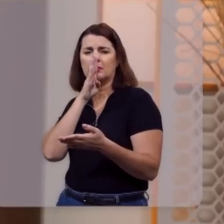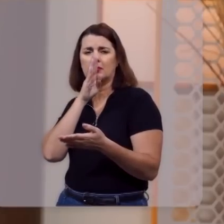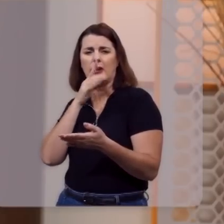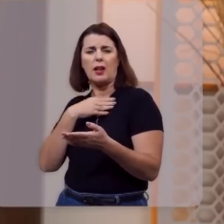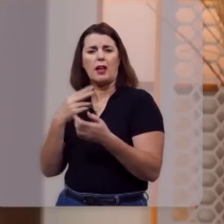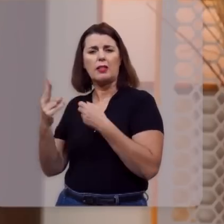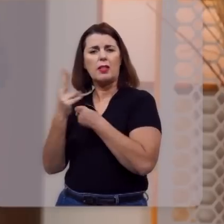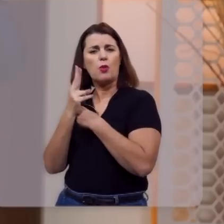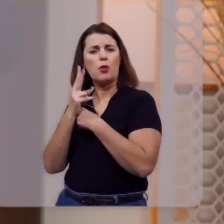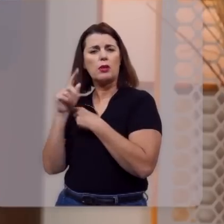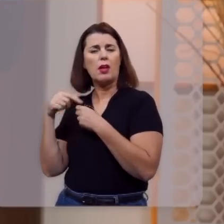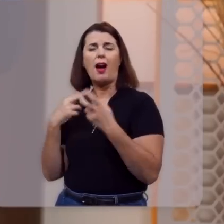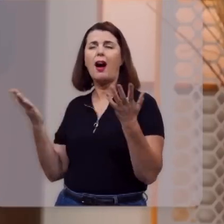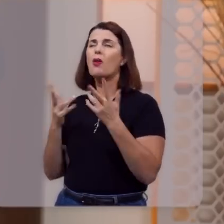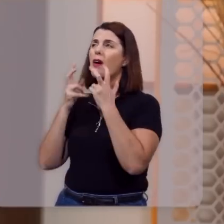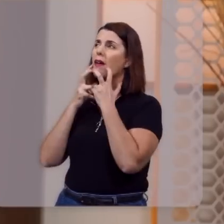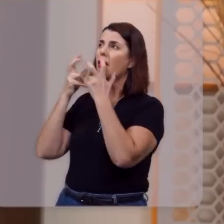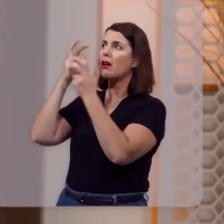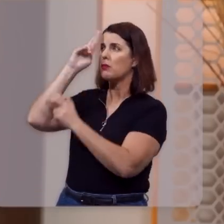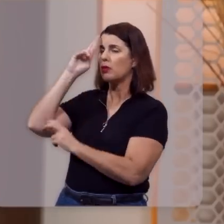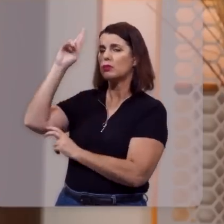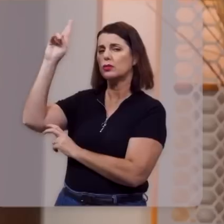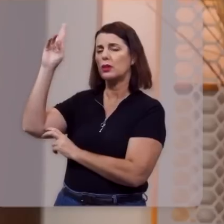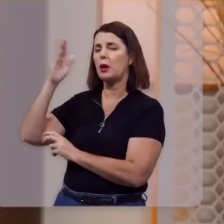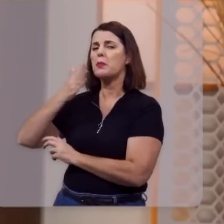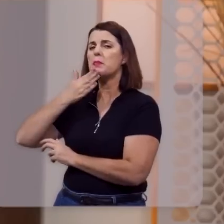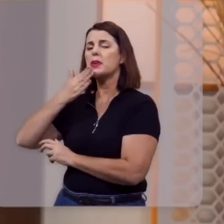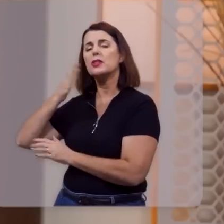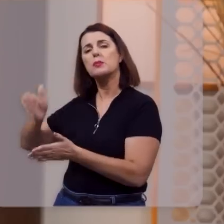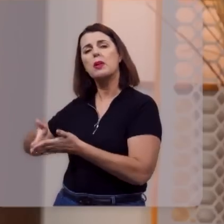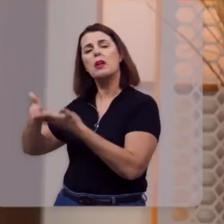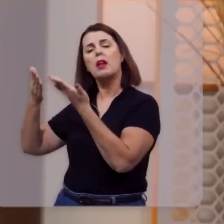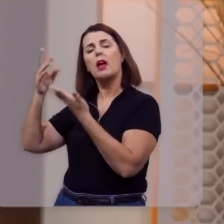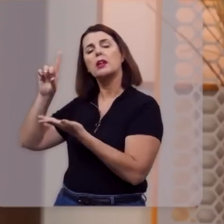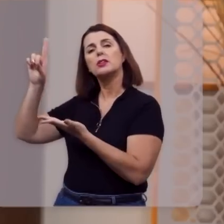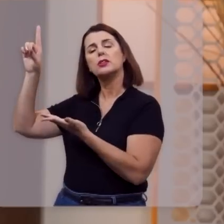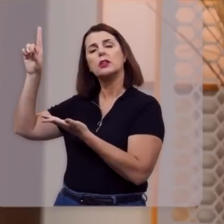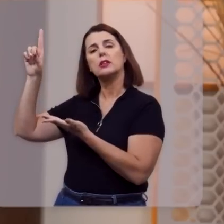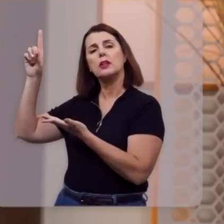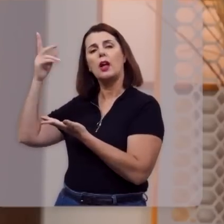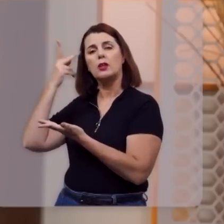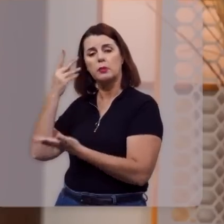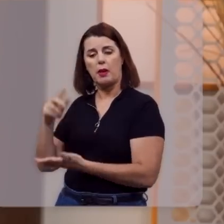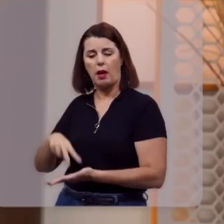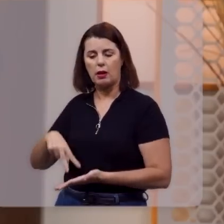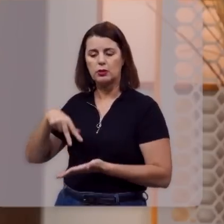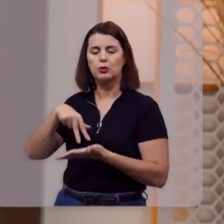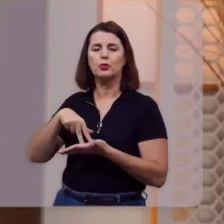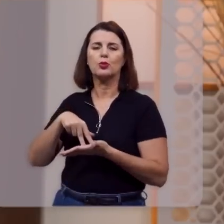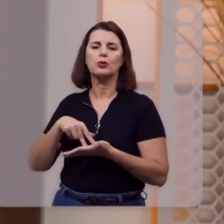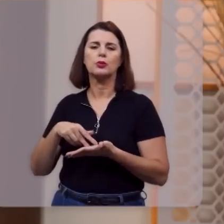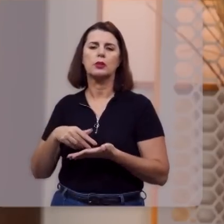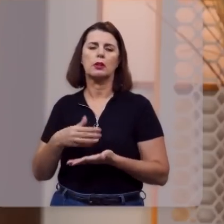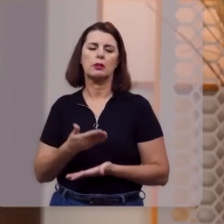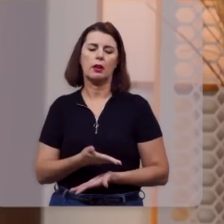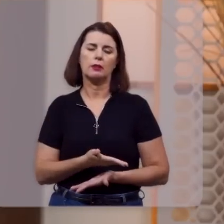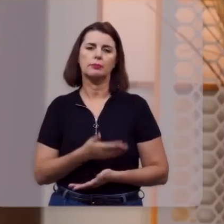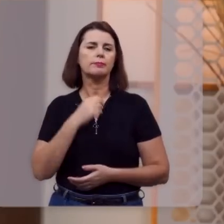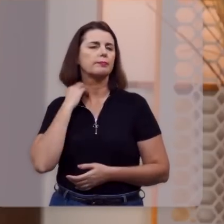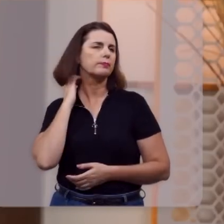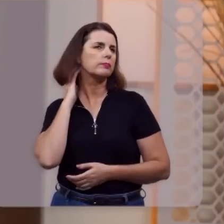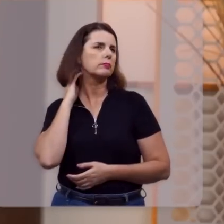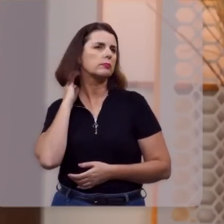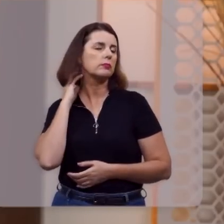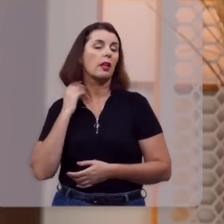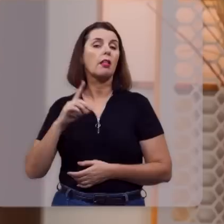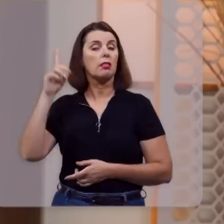defender, agora clama aos céus, pedindo um milagre de Deus para ressuscitar o menino. E